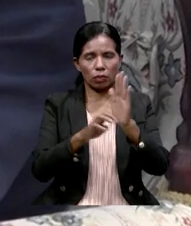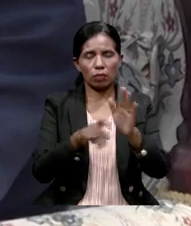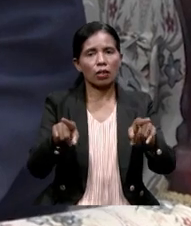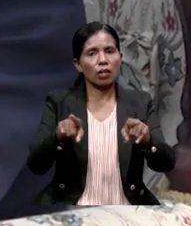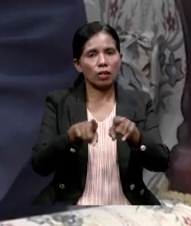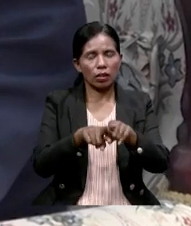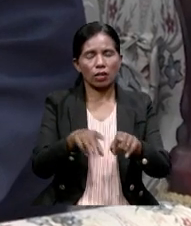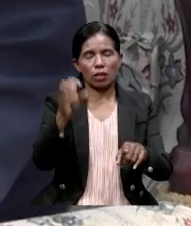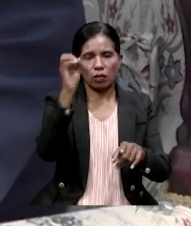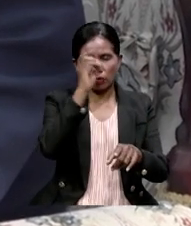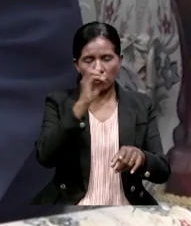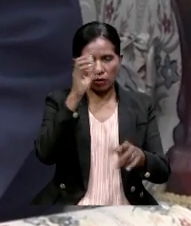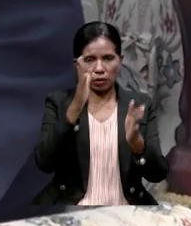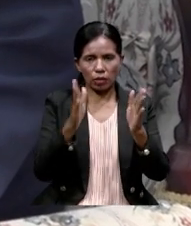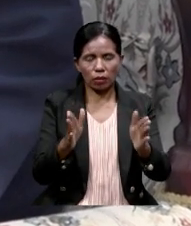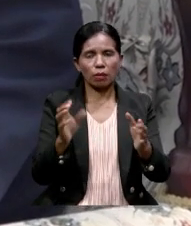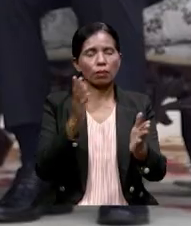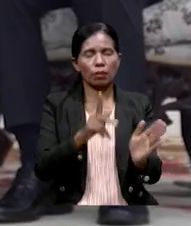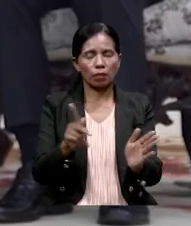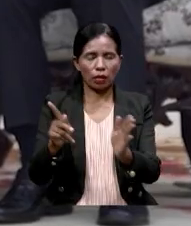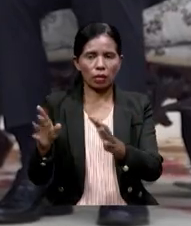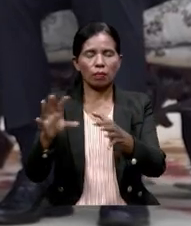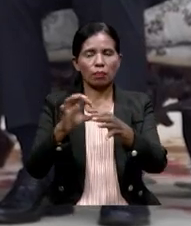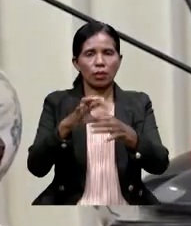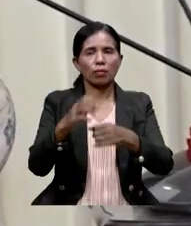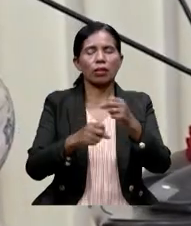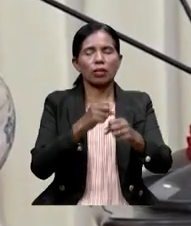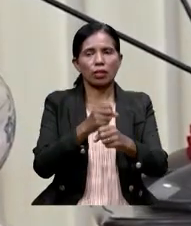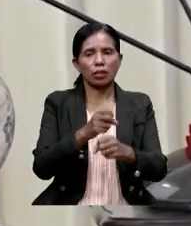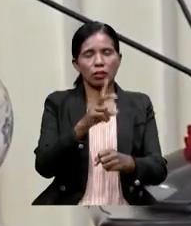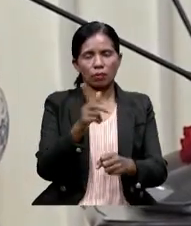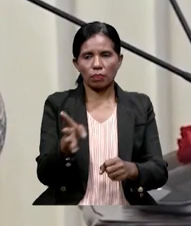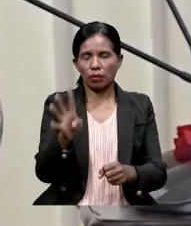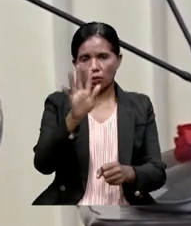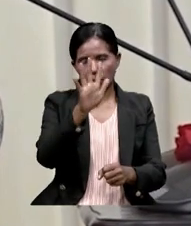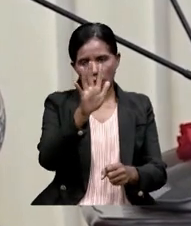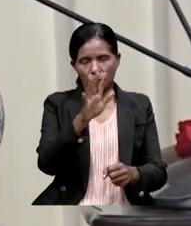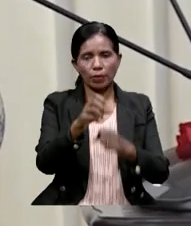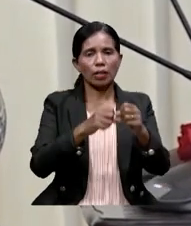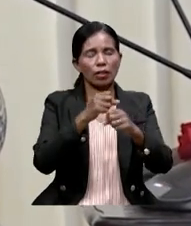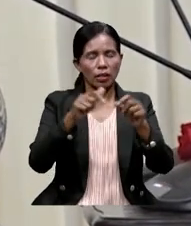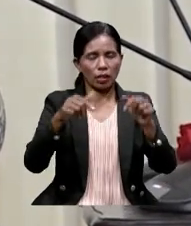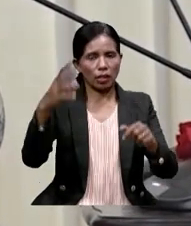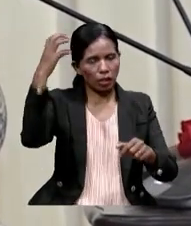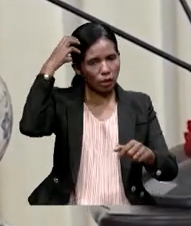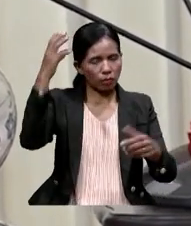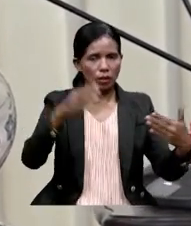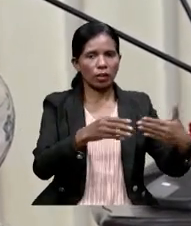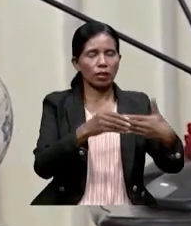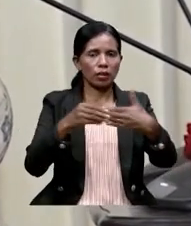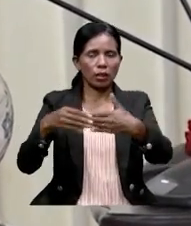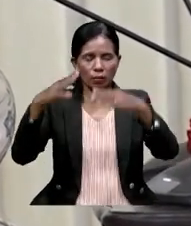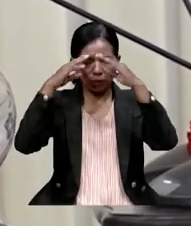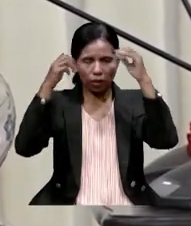tuir plano Timor-Leste se sai membro pleno ASEAN e atina rihun rua ronulu resin lima. E atina ne Laos maxe lidera